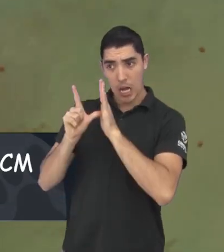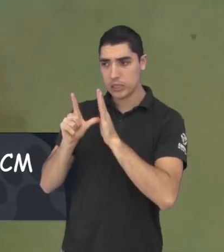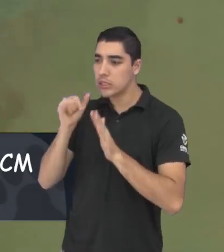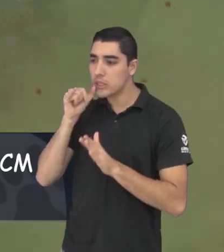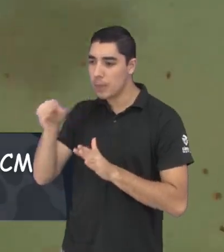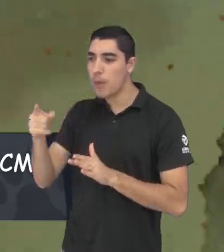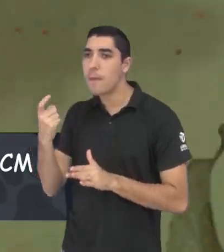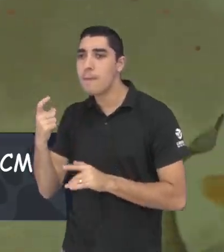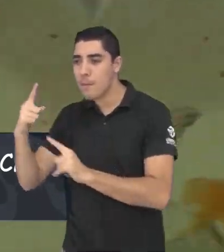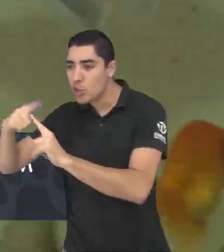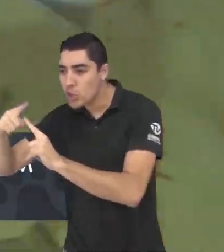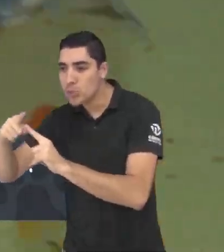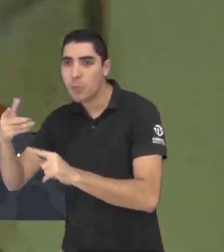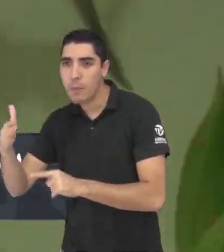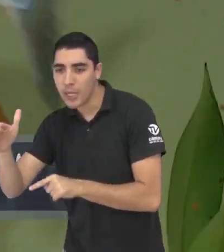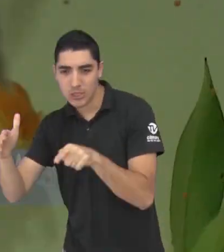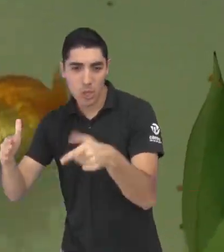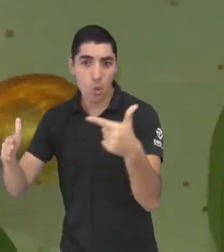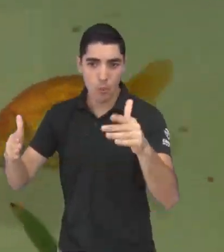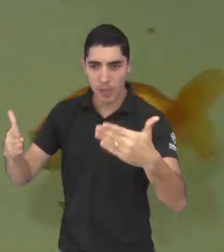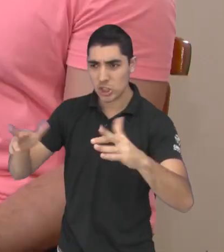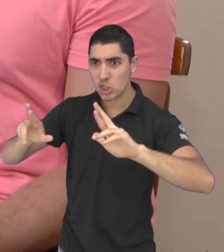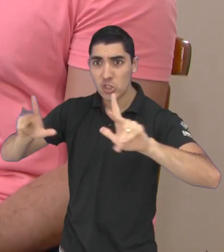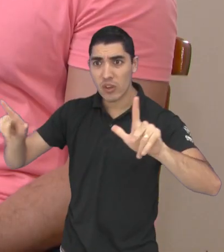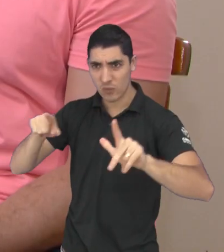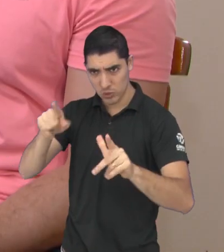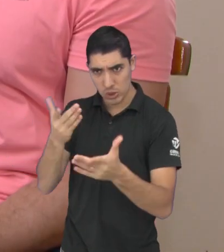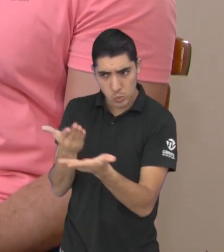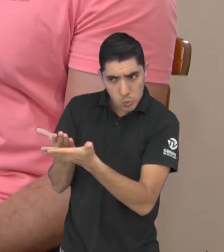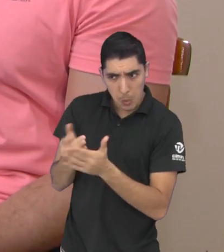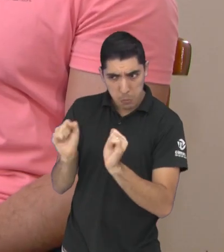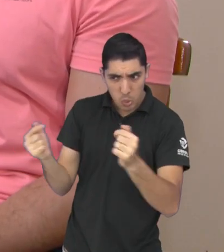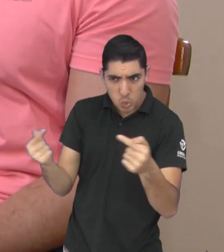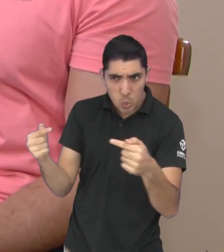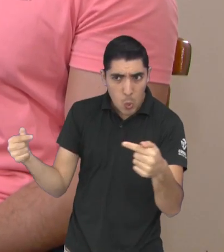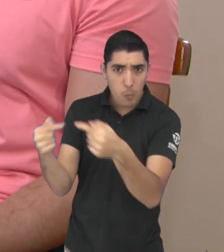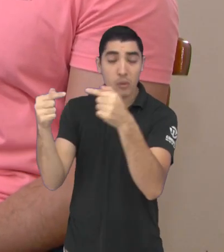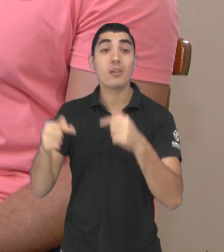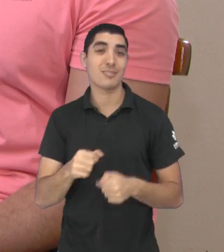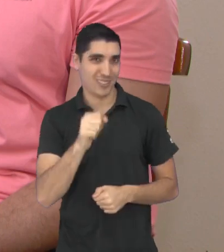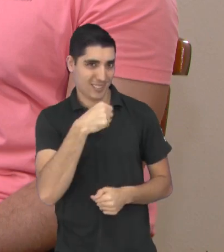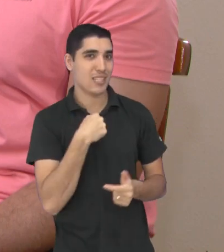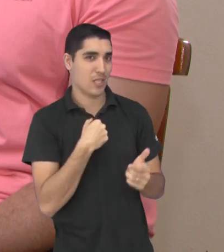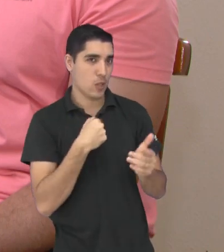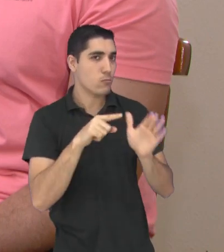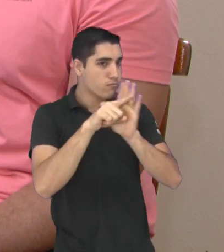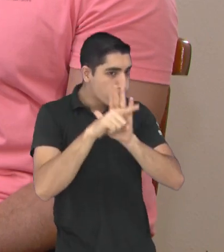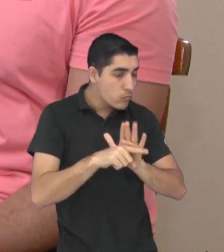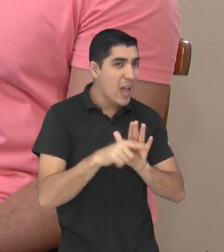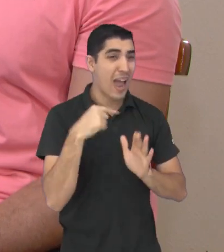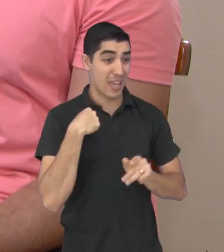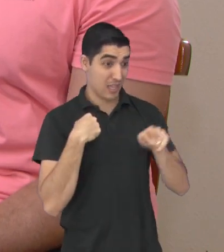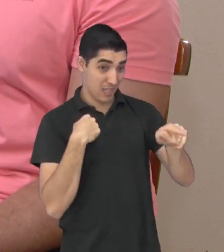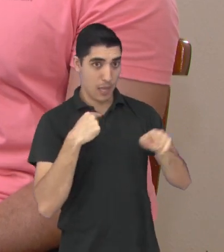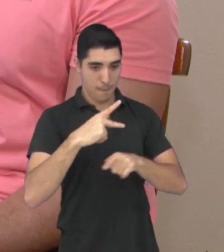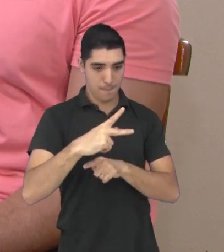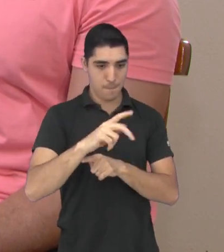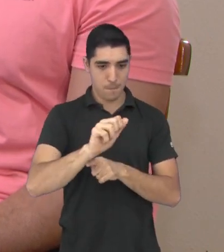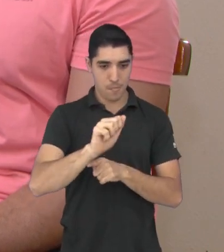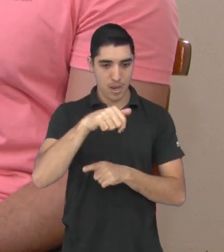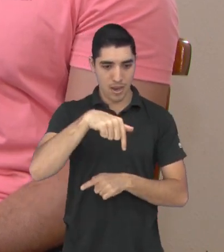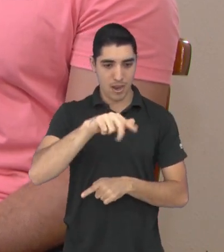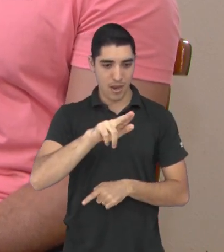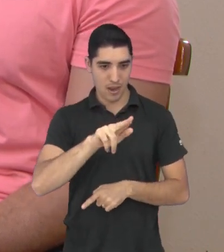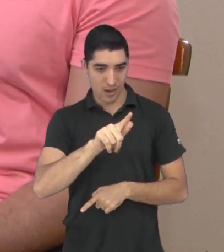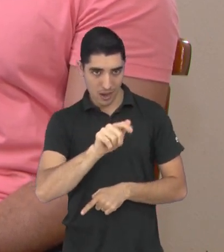estudou antes de misturar, assim, essas espécies dentro do mesmo aquário? Sim, o pangaço sim, porque como é um peixe que ele cresce muito, eu fiquei com medo de